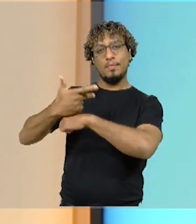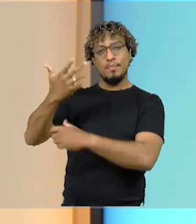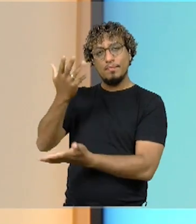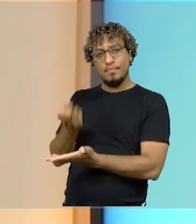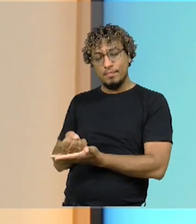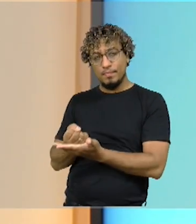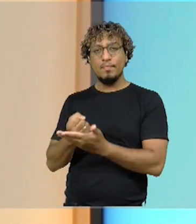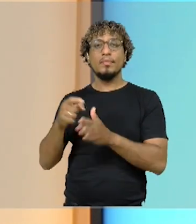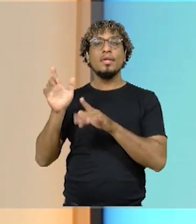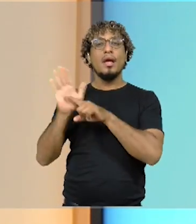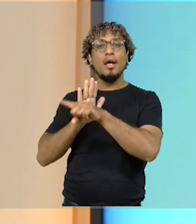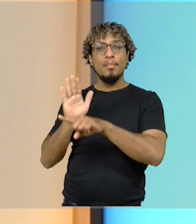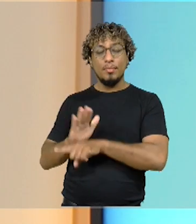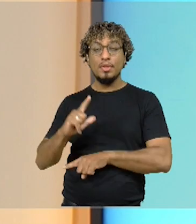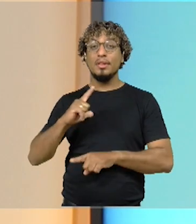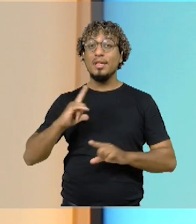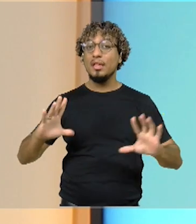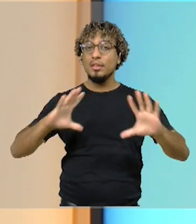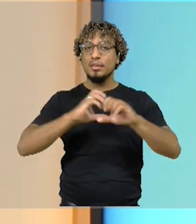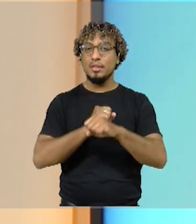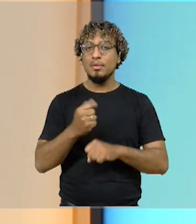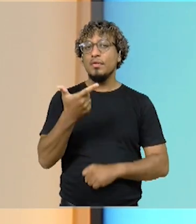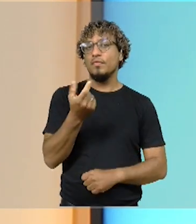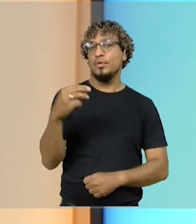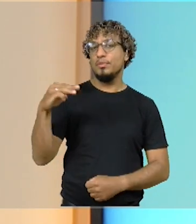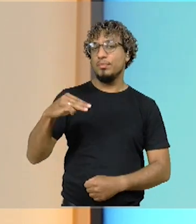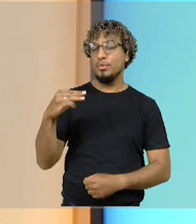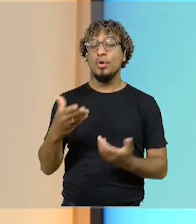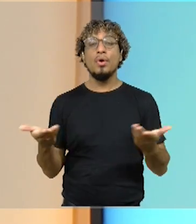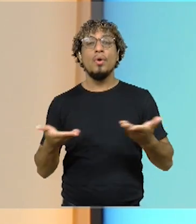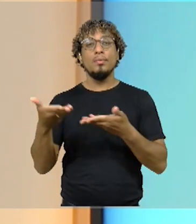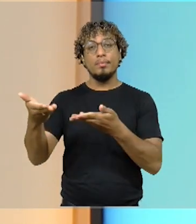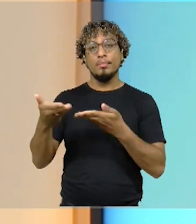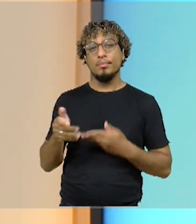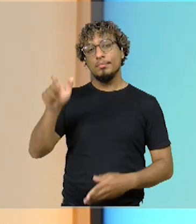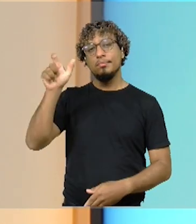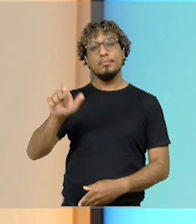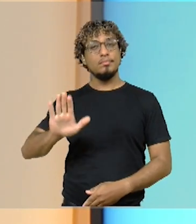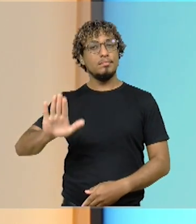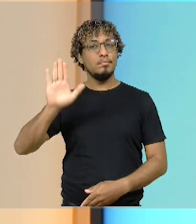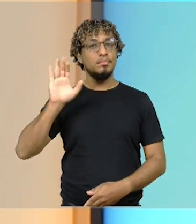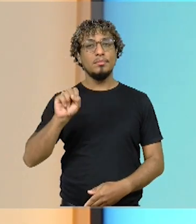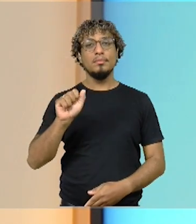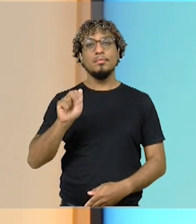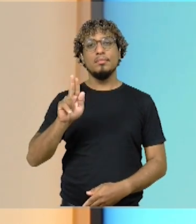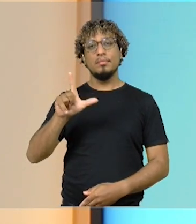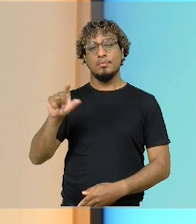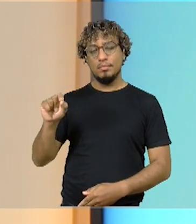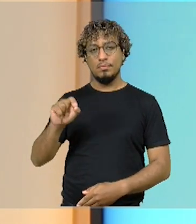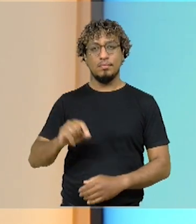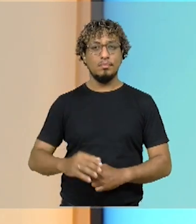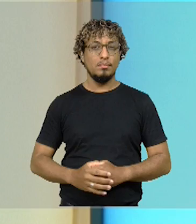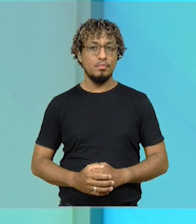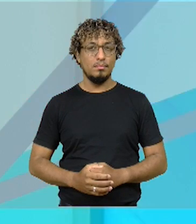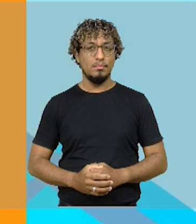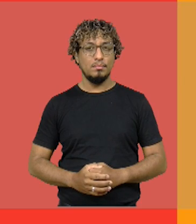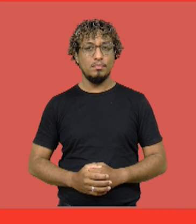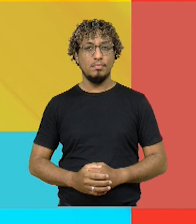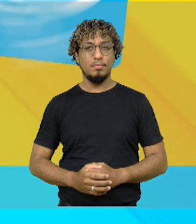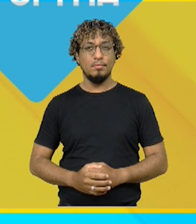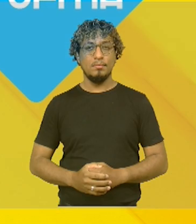completo. A gente tem modalidades, assim, desde dança cigana às modalidades atuais como K-pop, né? Todo mundo no Teatro